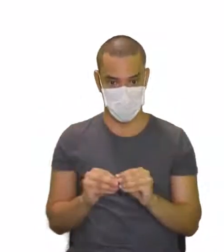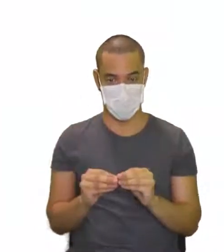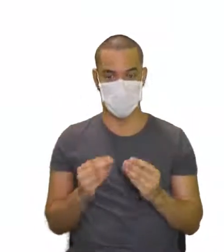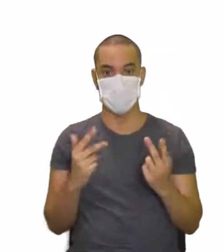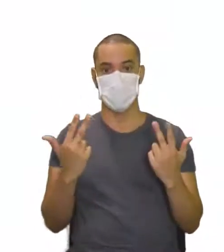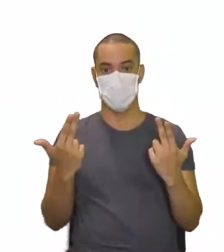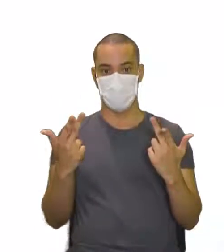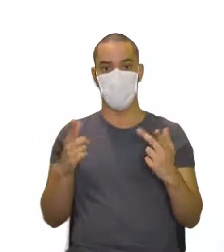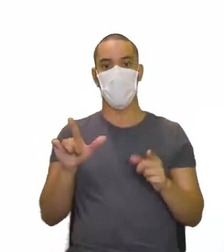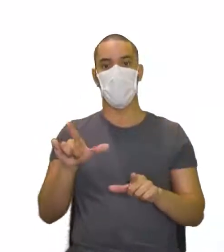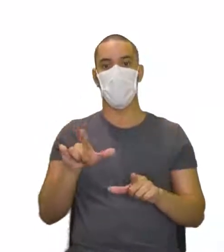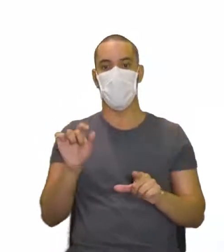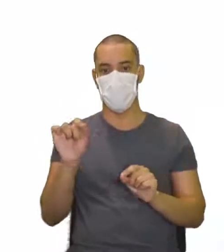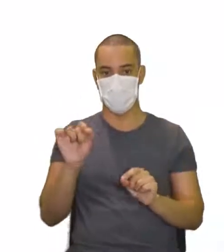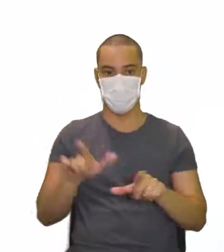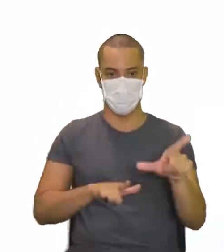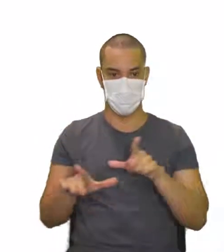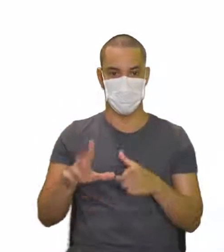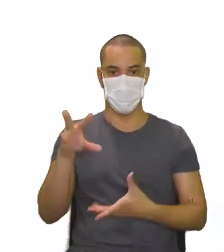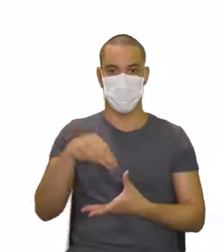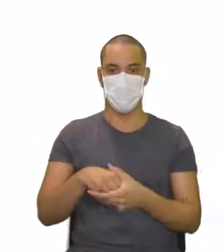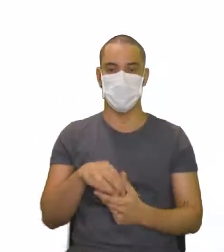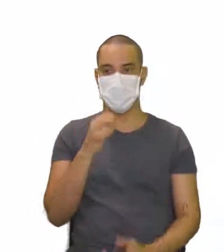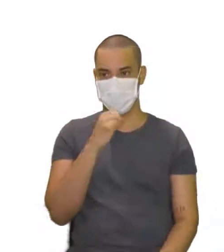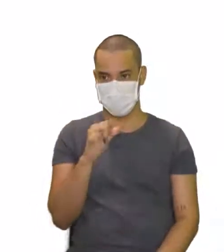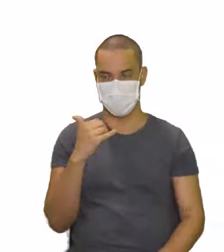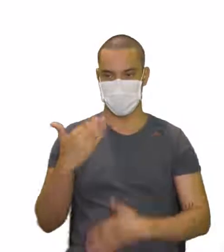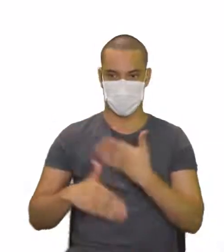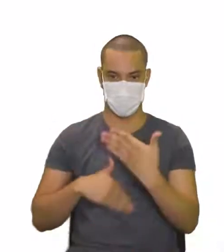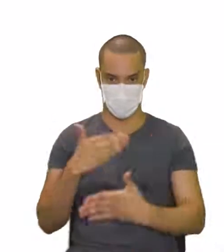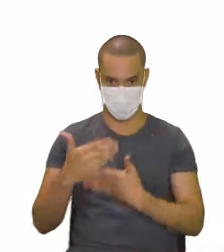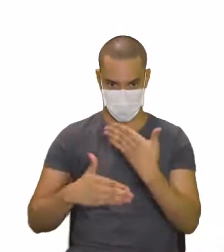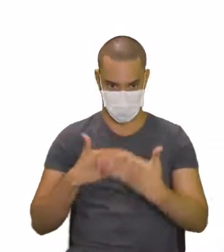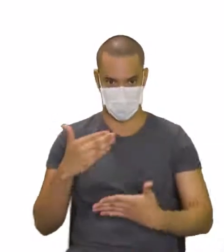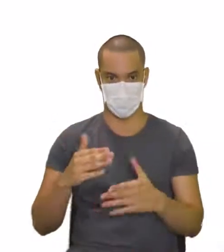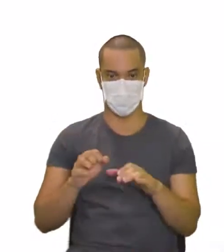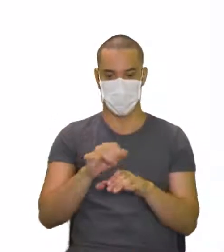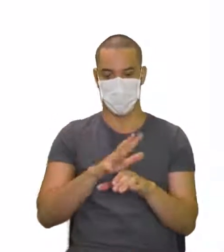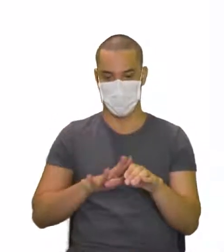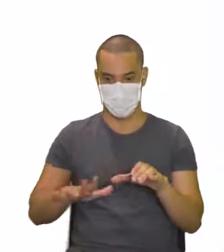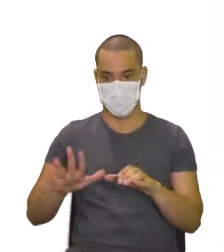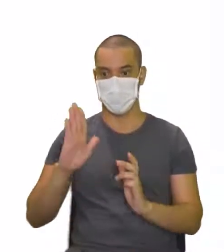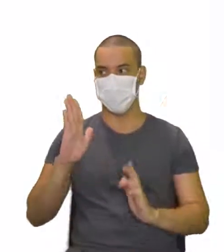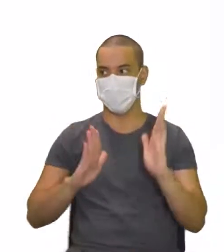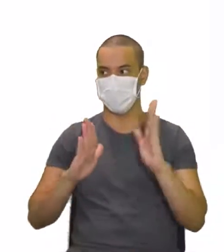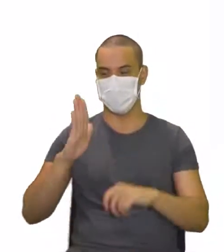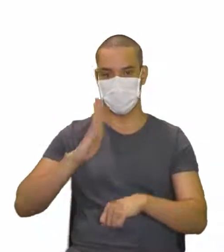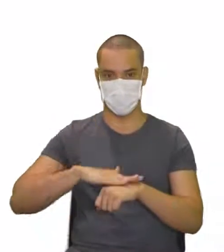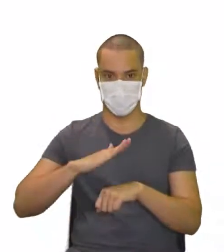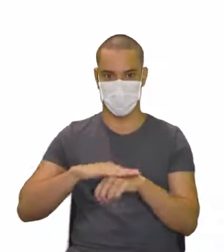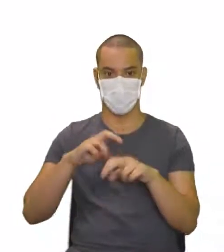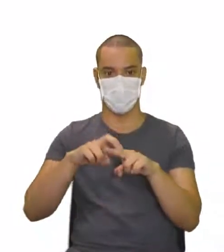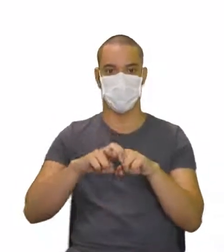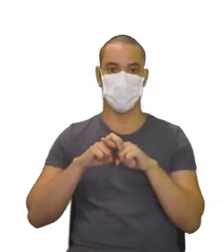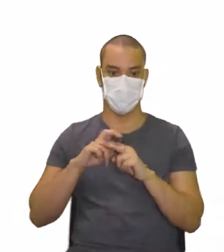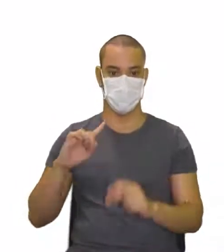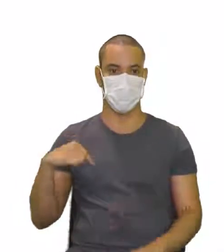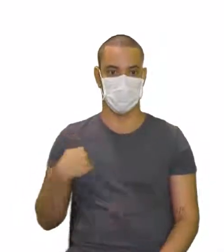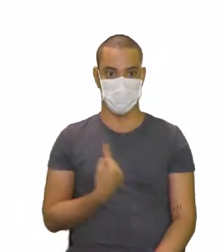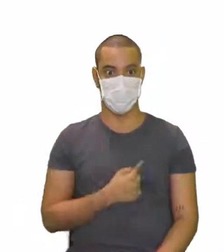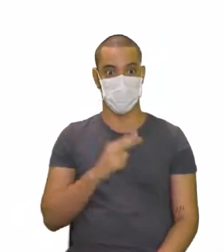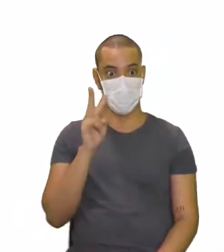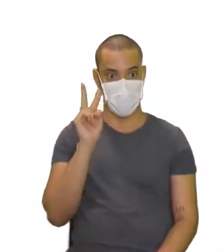definida como o trabalho elétrico desenvolvido pela corrente elétrica num período de tempo. Então, nós vimos que a